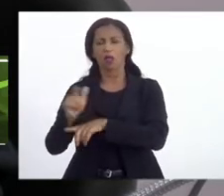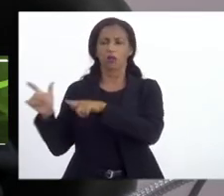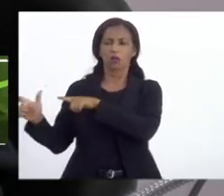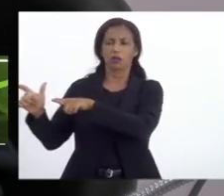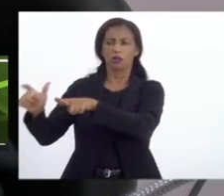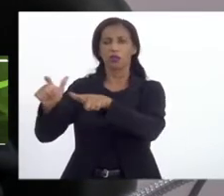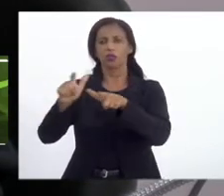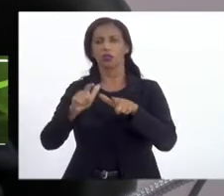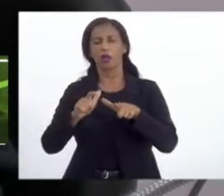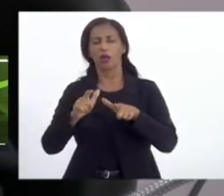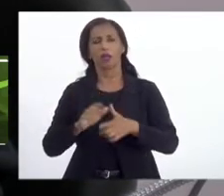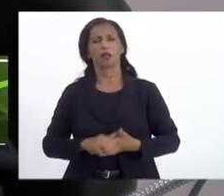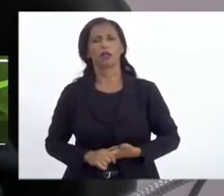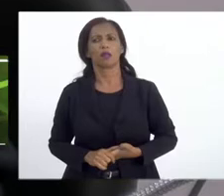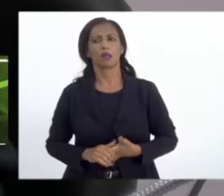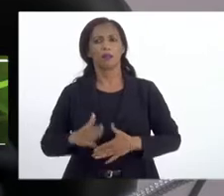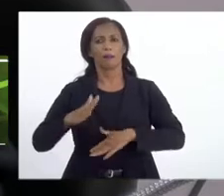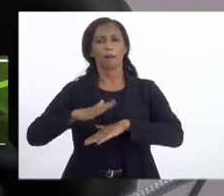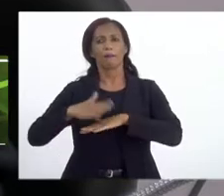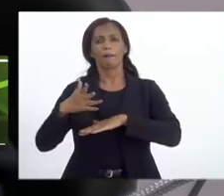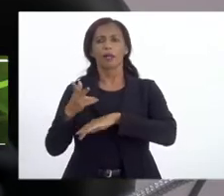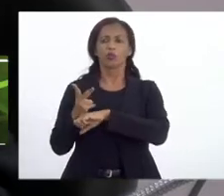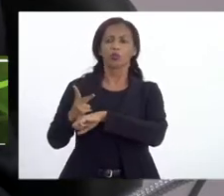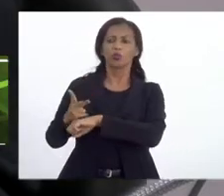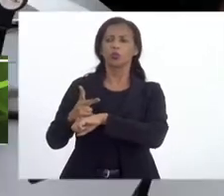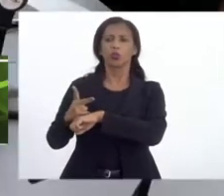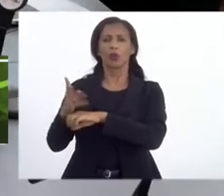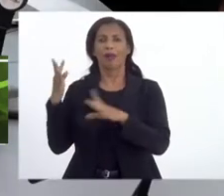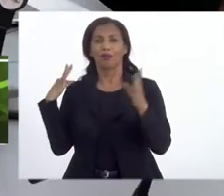lugares mais procurados, né?